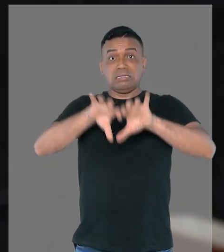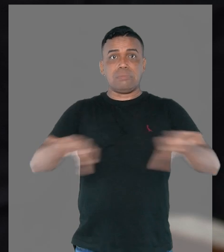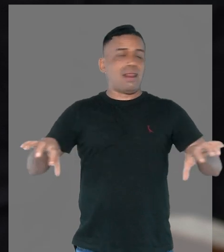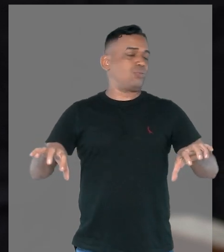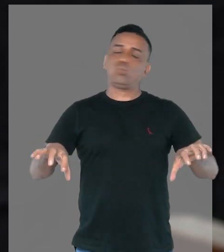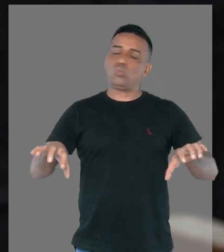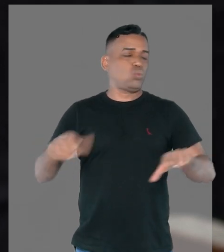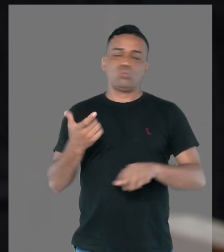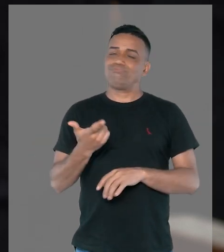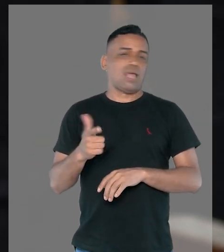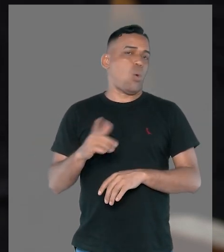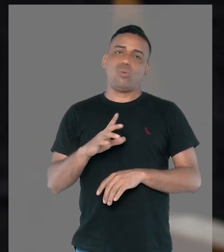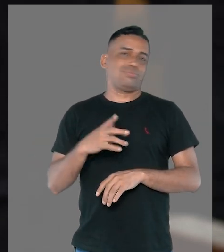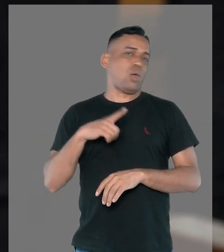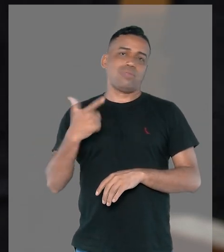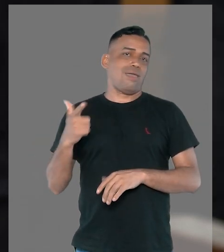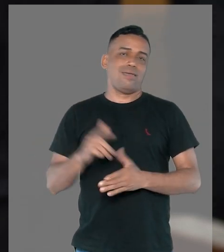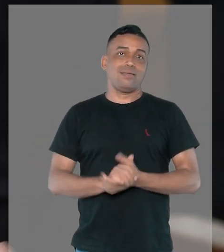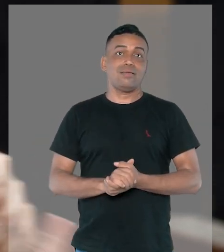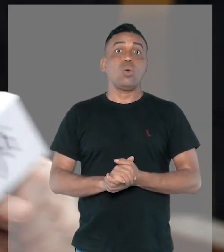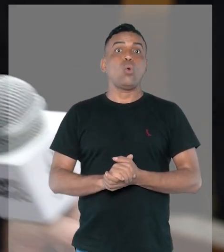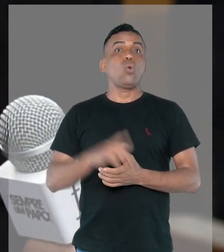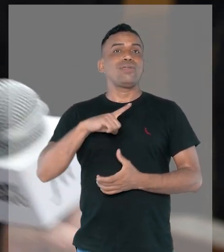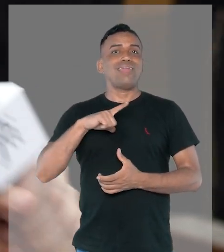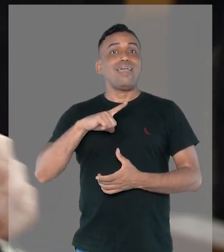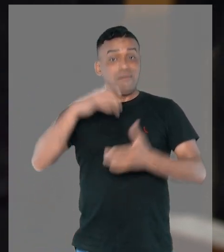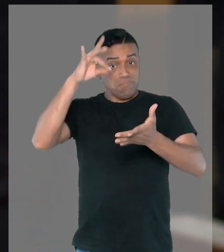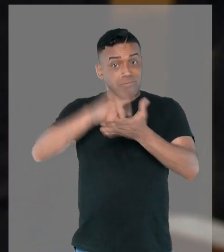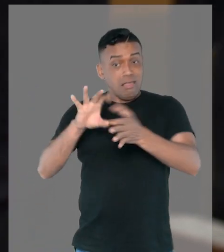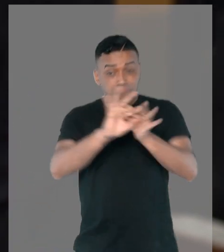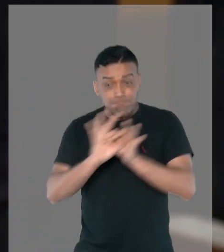e separada. O que existe é interdependência.